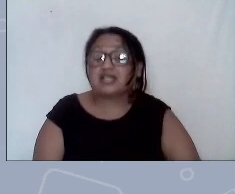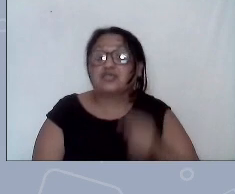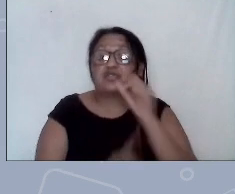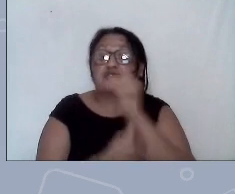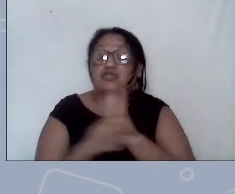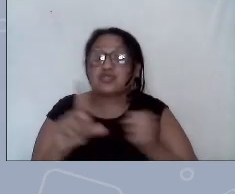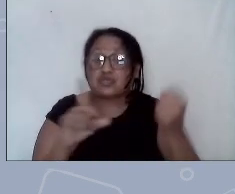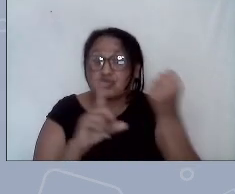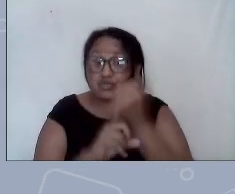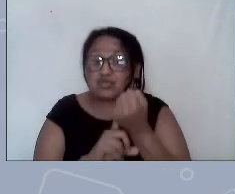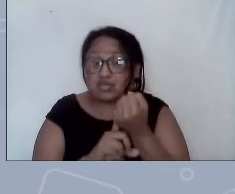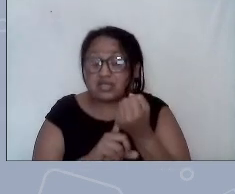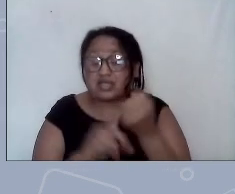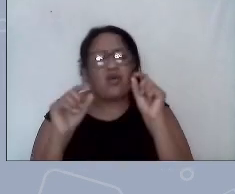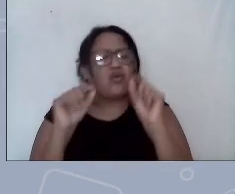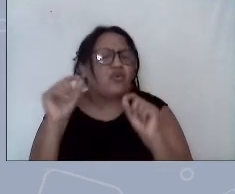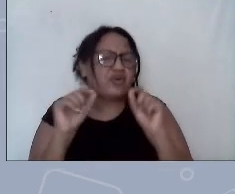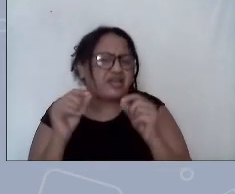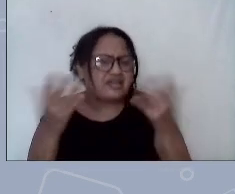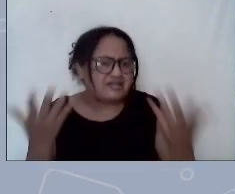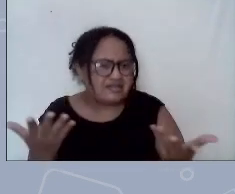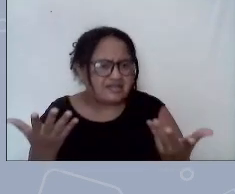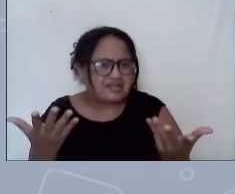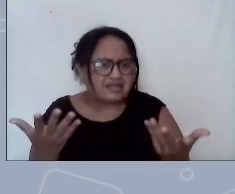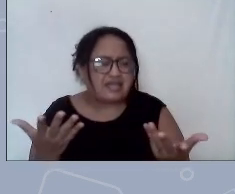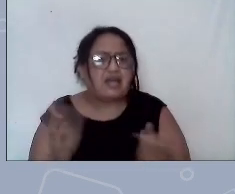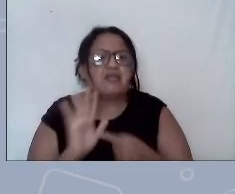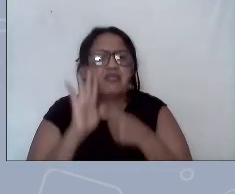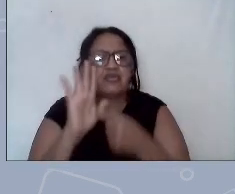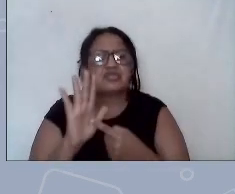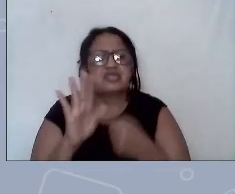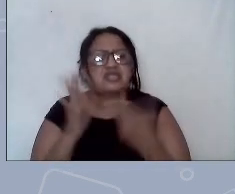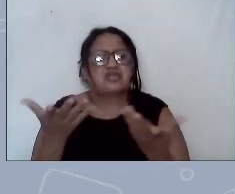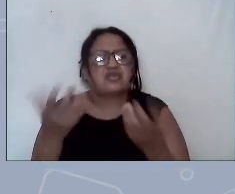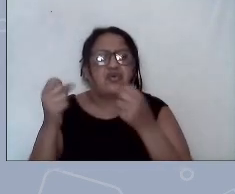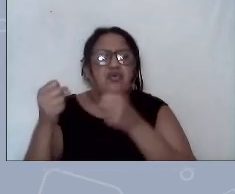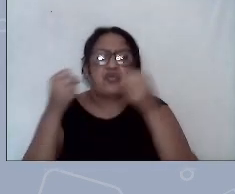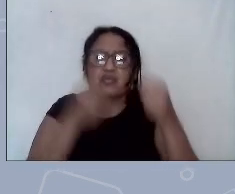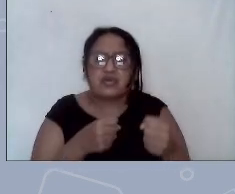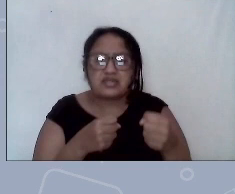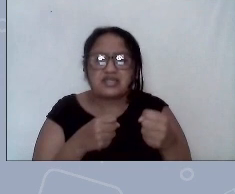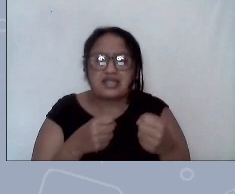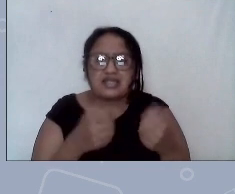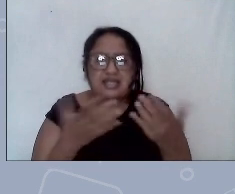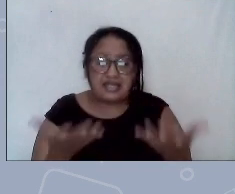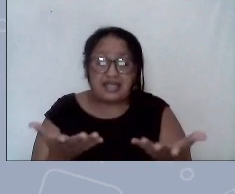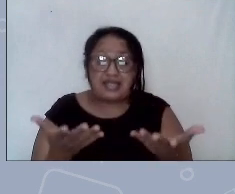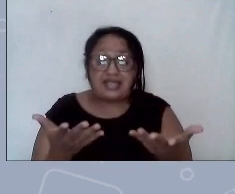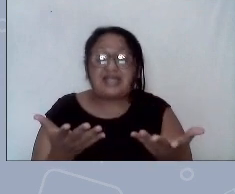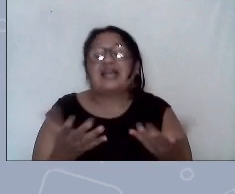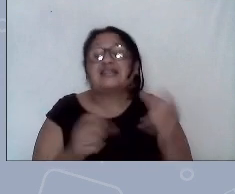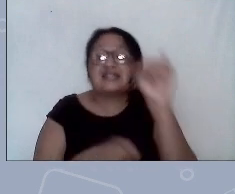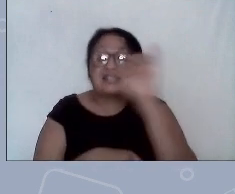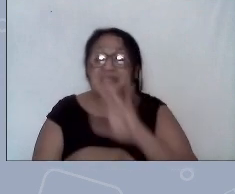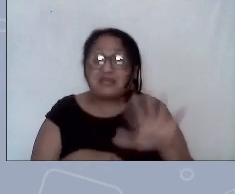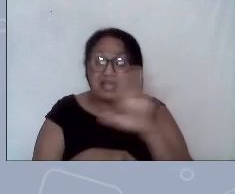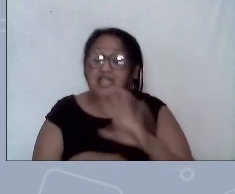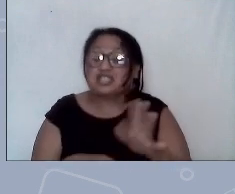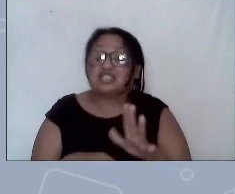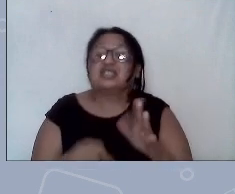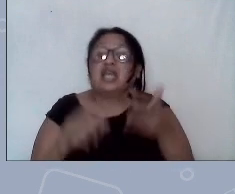do espetáculo que vem a ser isso demonstrando o poder que as imagens exercem na sociedade contemporânea